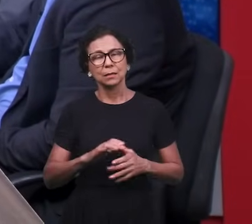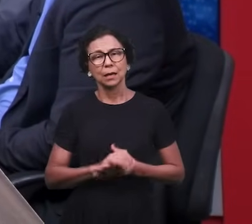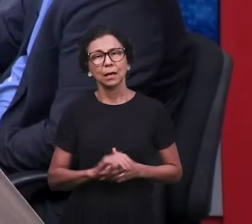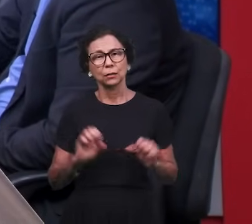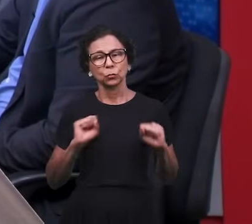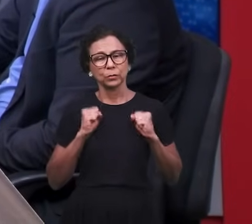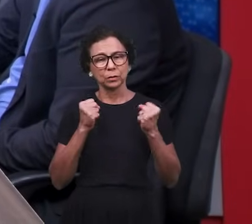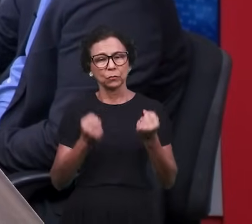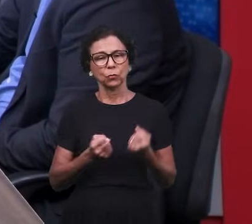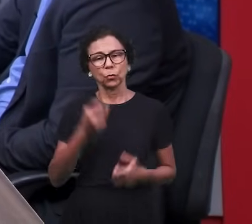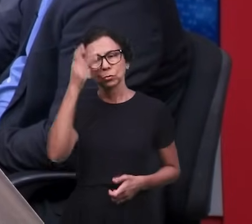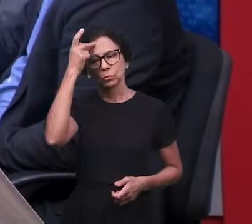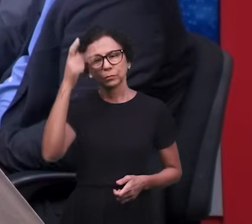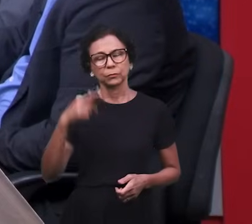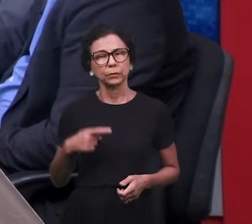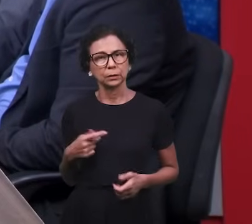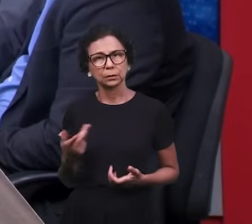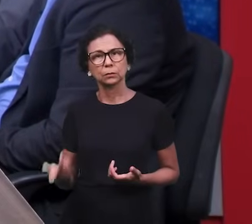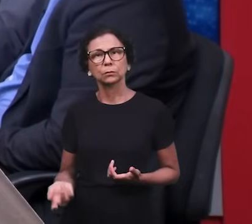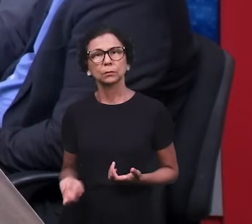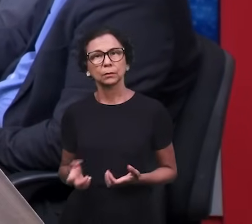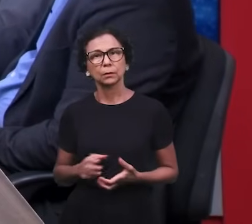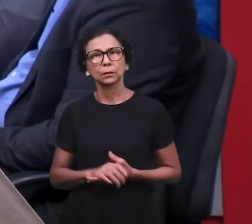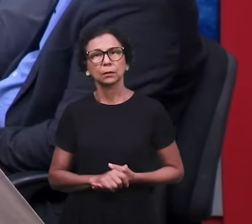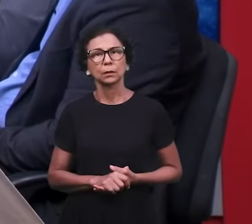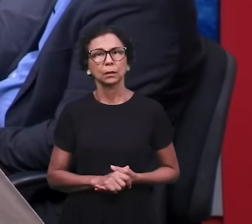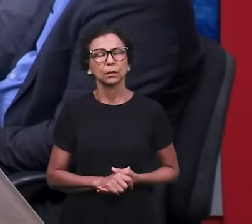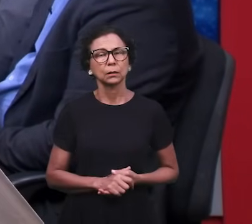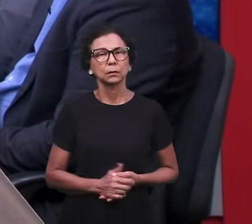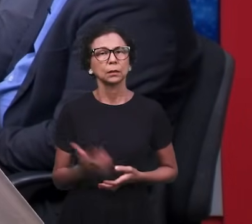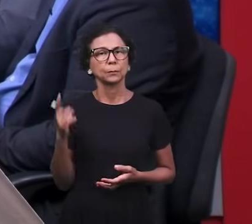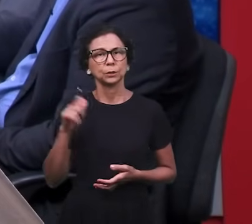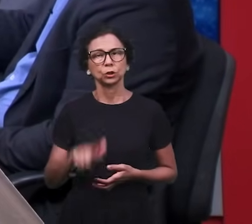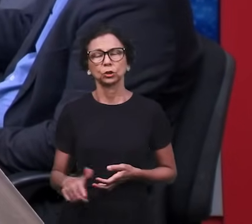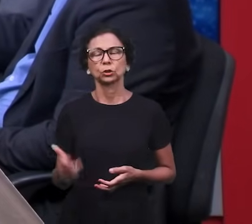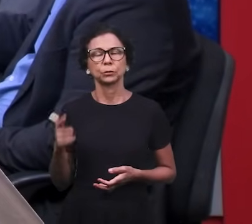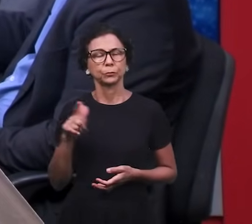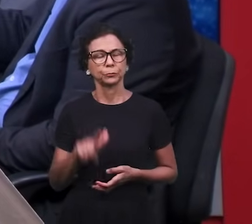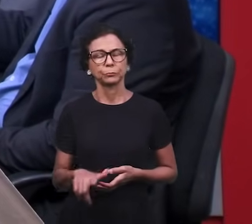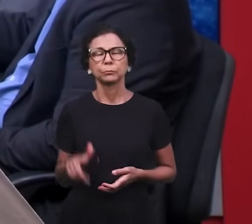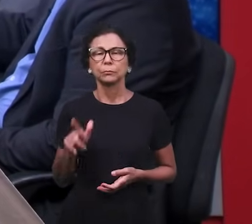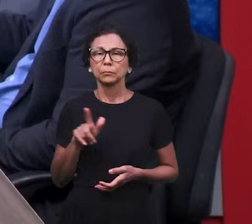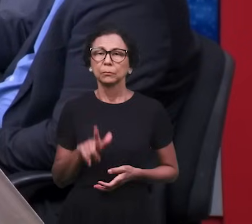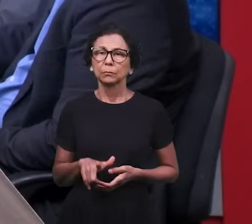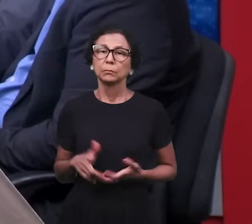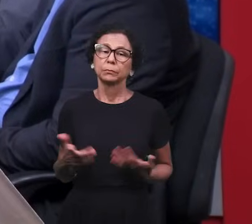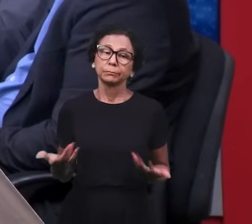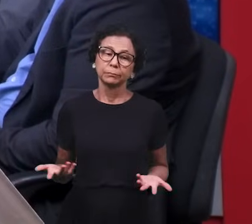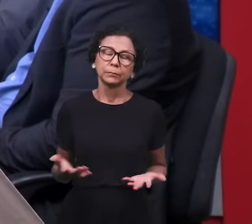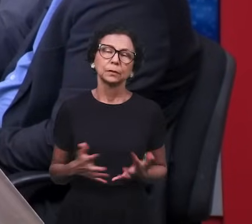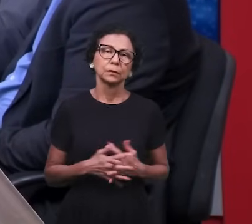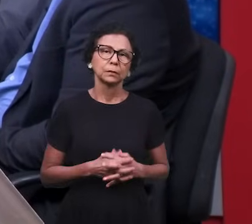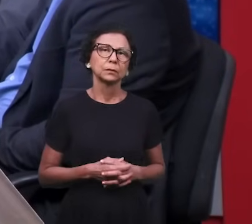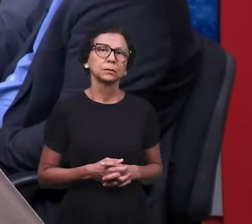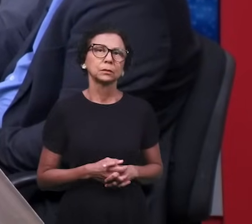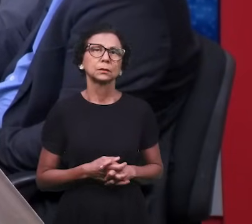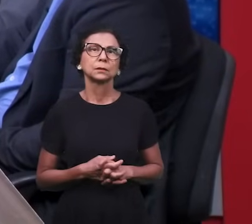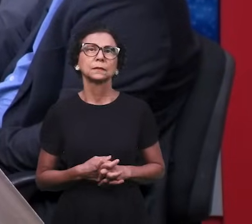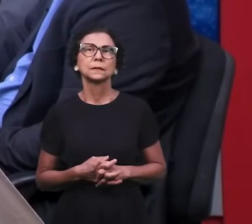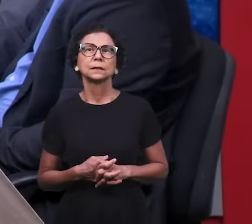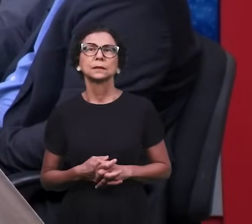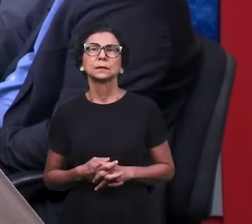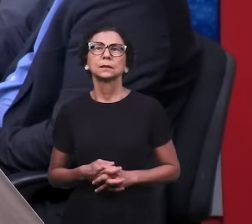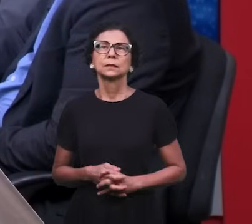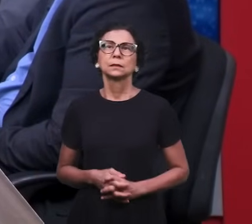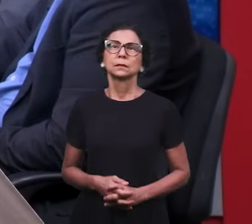físico, mecânico repetitivo. Pode acontecer de estar também nesse rol aí, né? Você pega no supermercado, dos